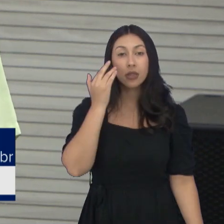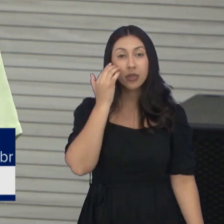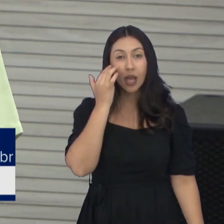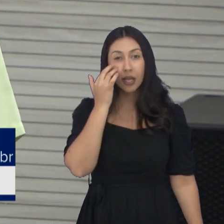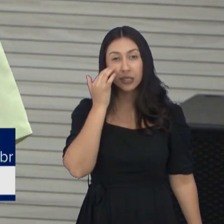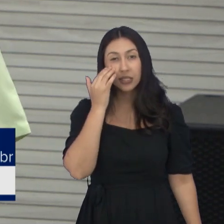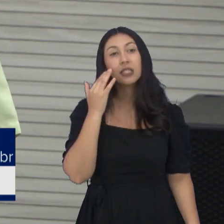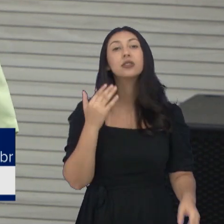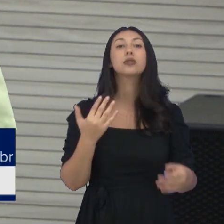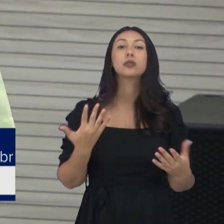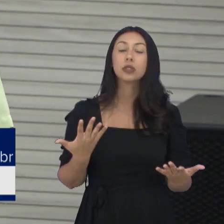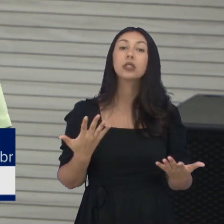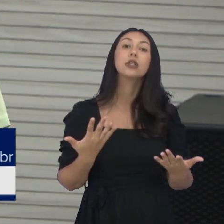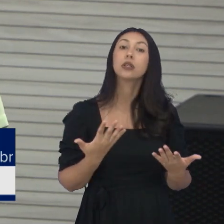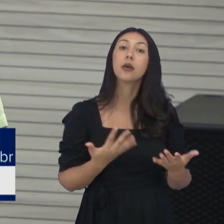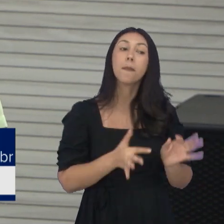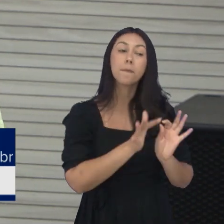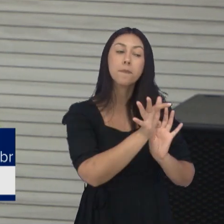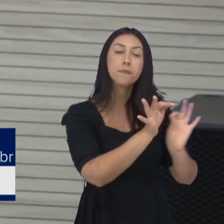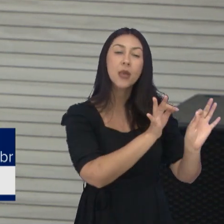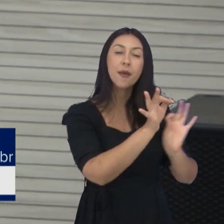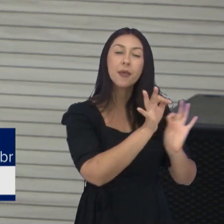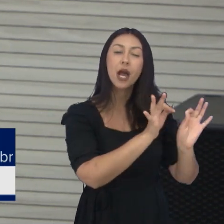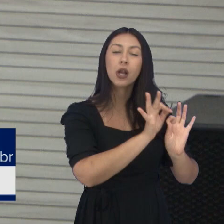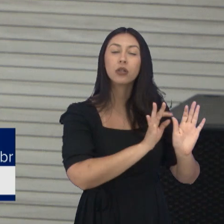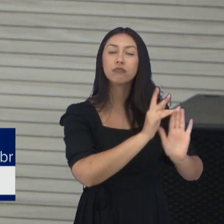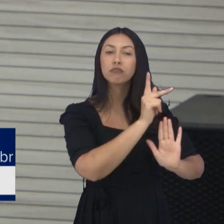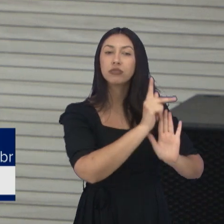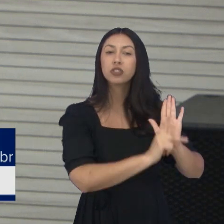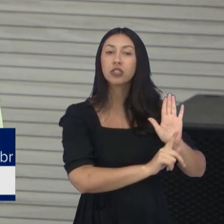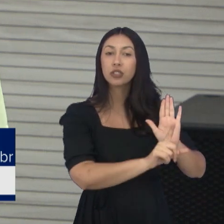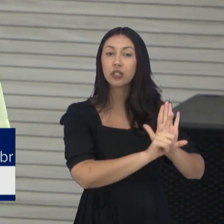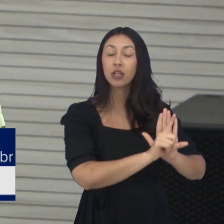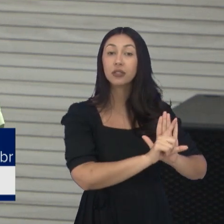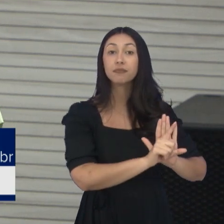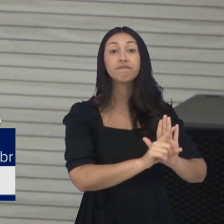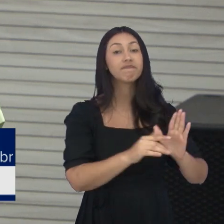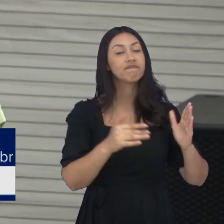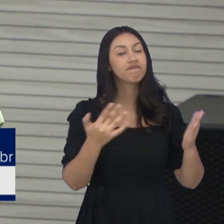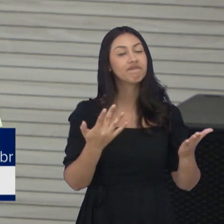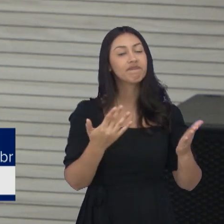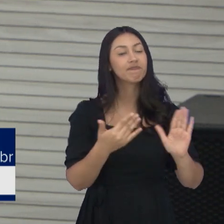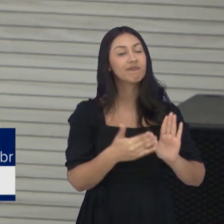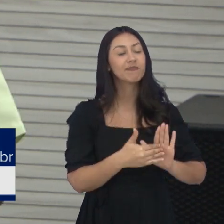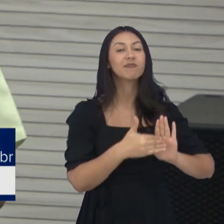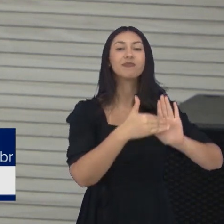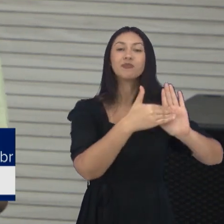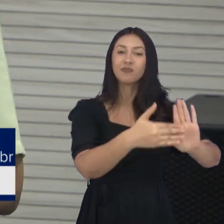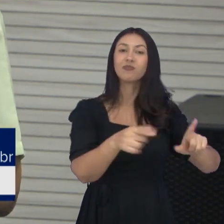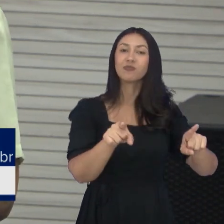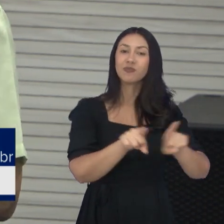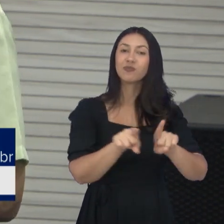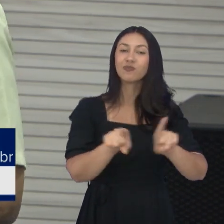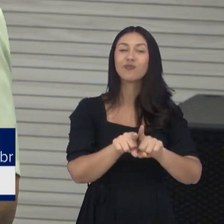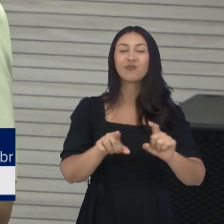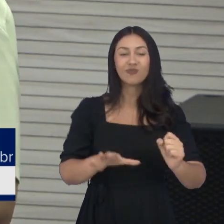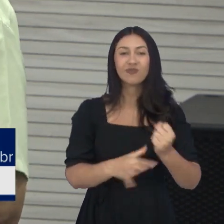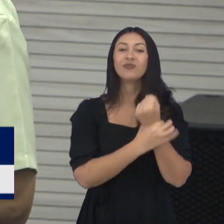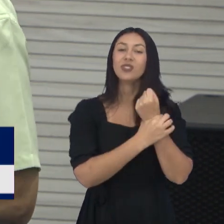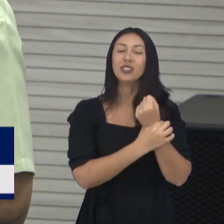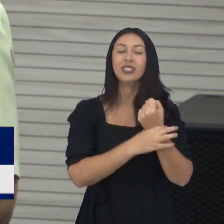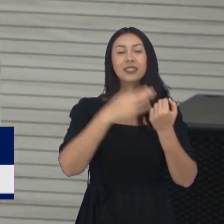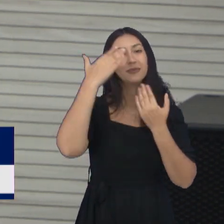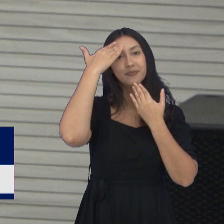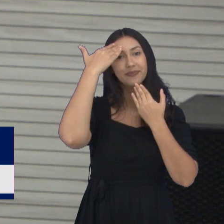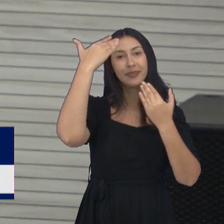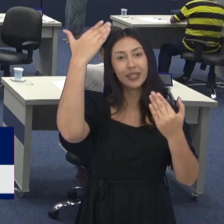Hitt, que foi o relator do projeto. Então, um projeto que vem ajudar também na questão da segurança pública. Obrigado,